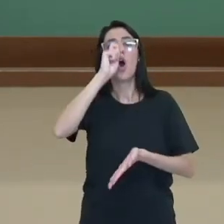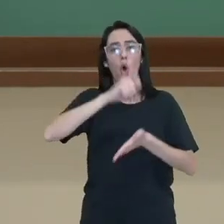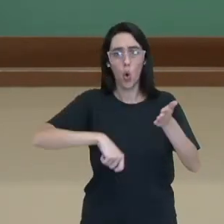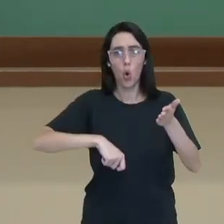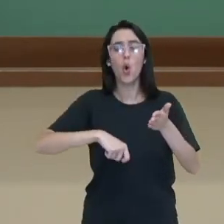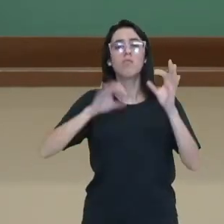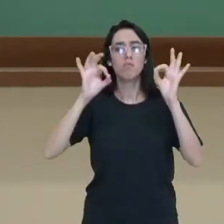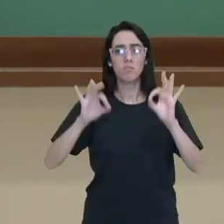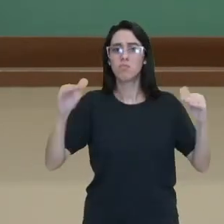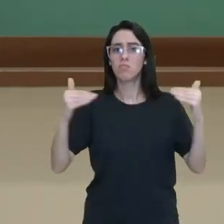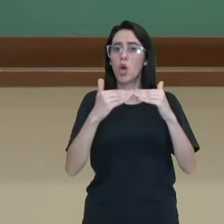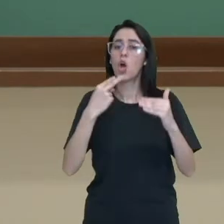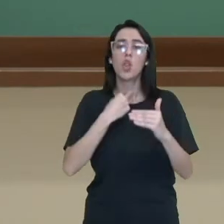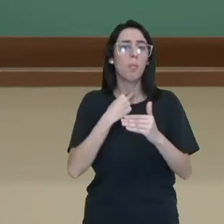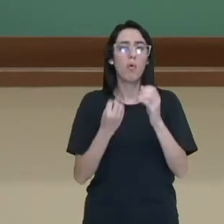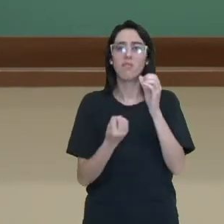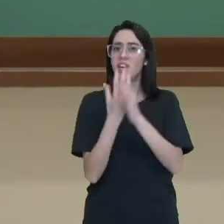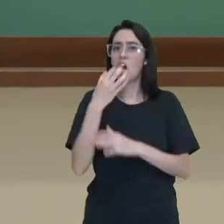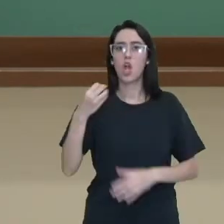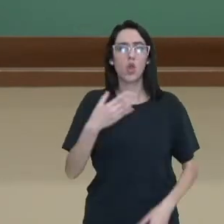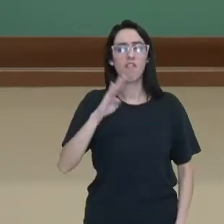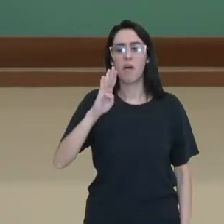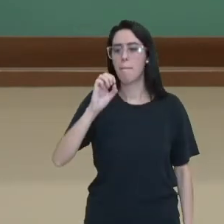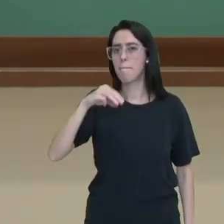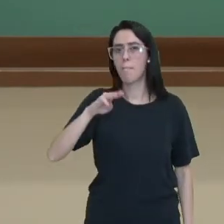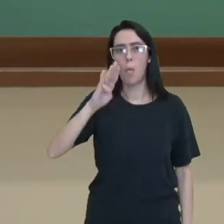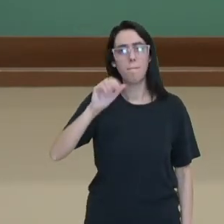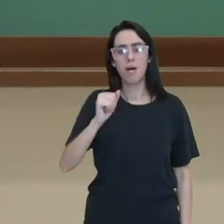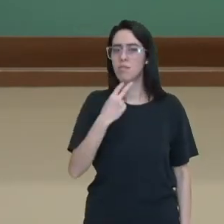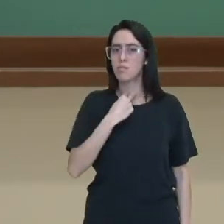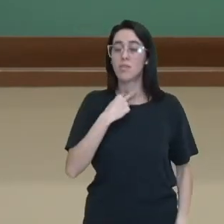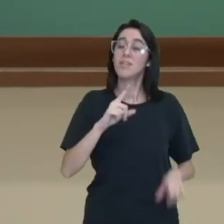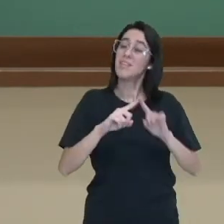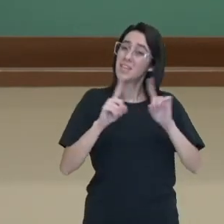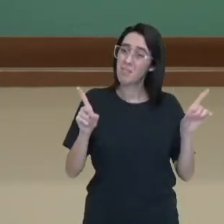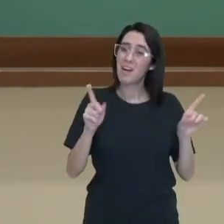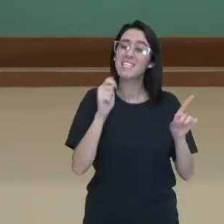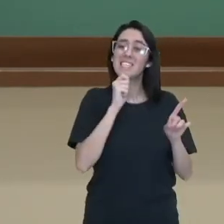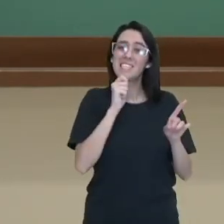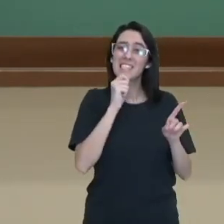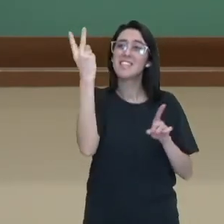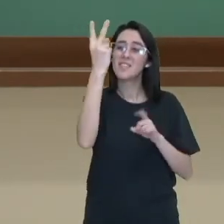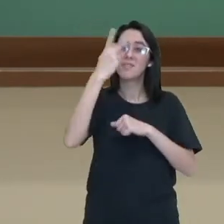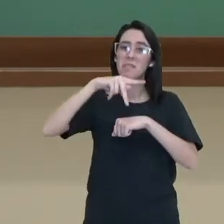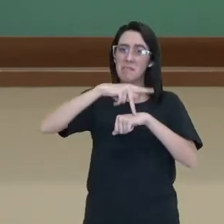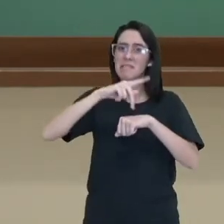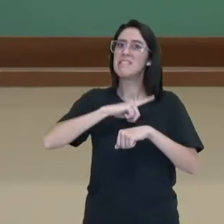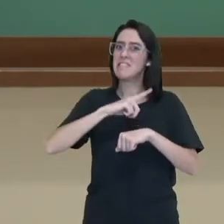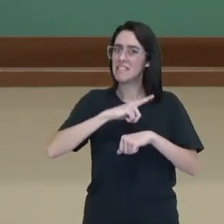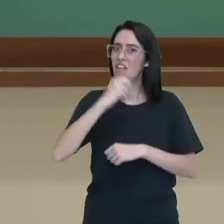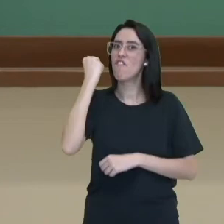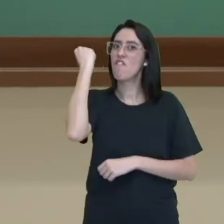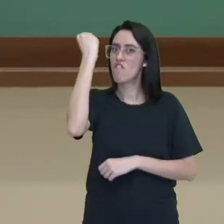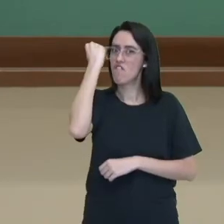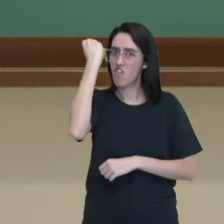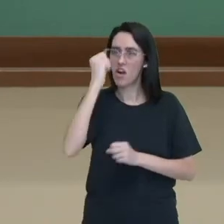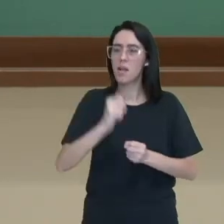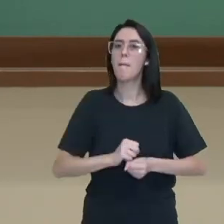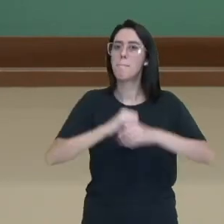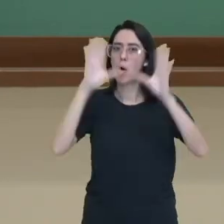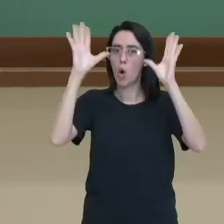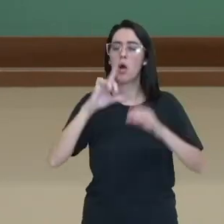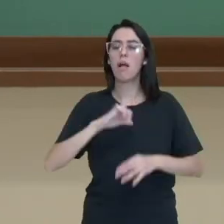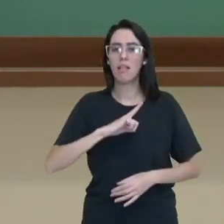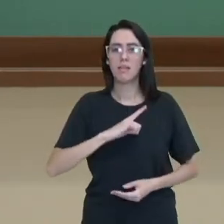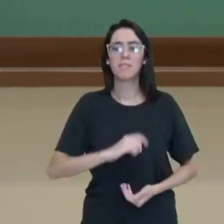fazerem novas bombas, mas ainda assim são os países que têm o maior arsenal nuclear até a atualidade.